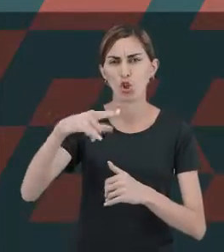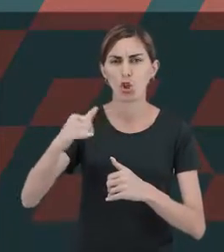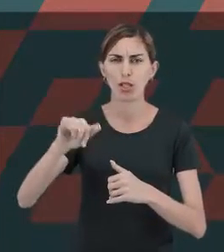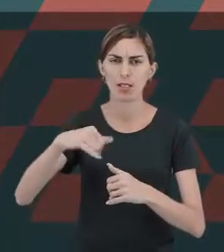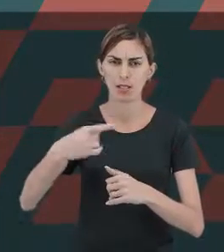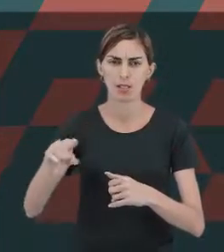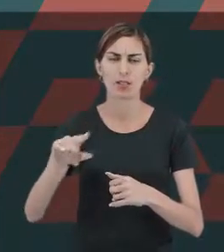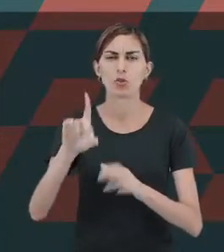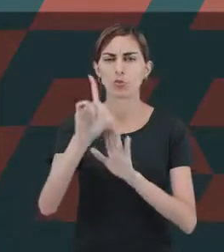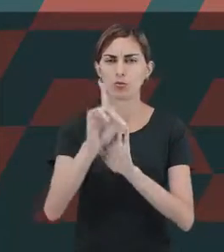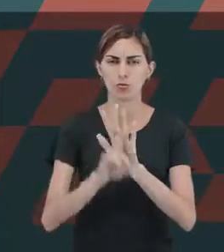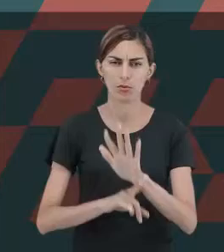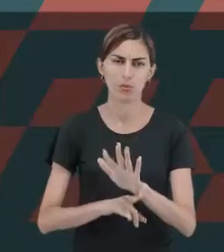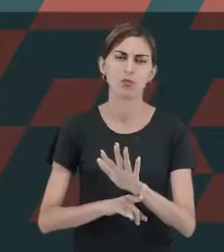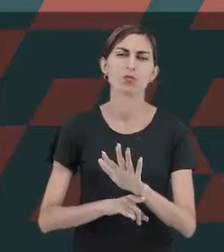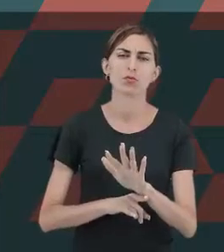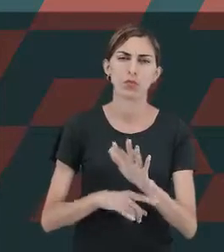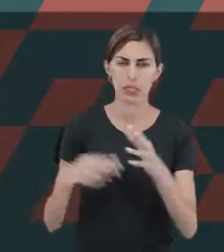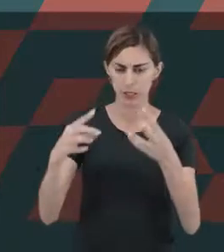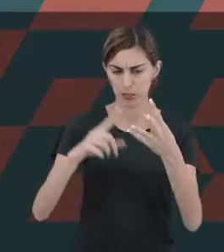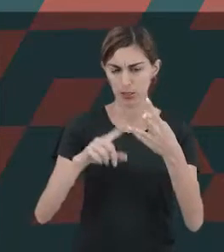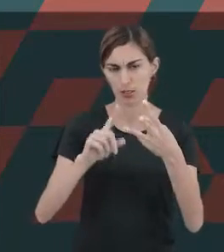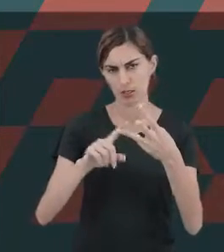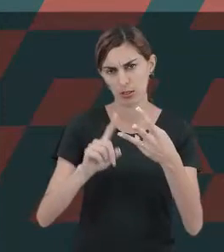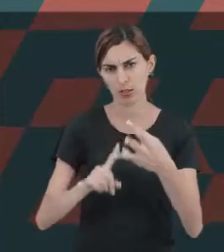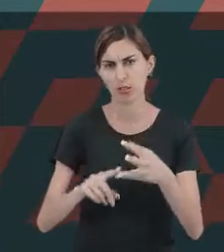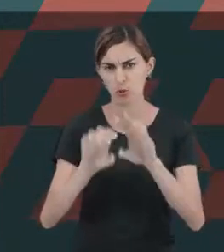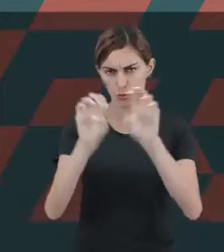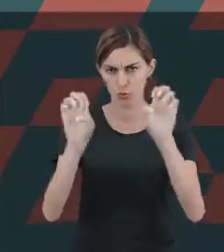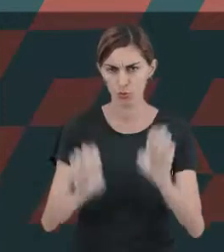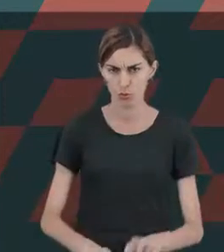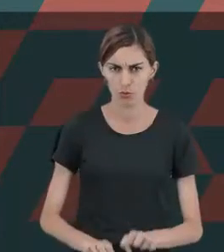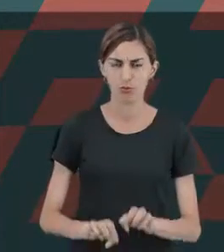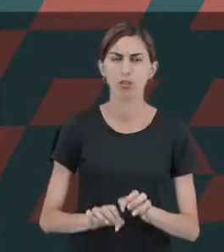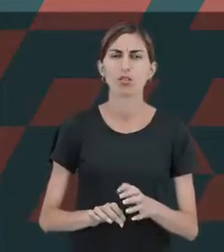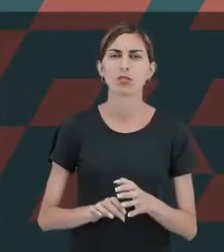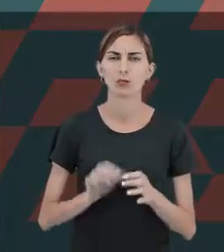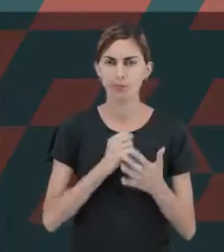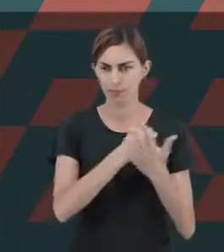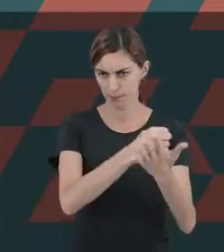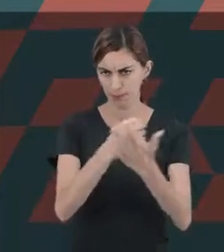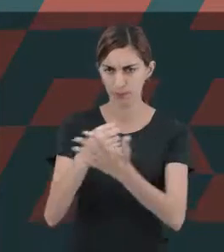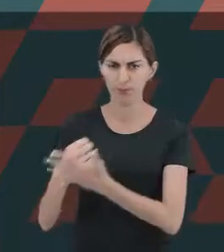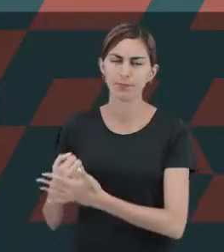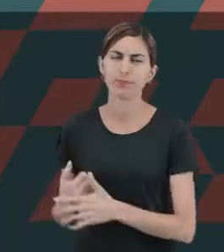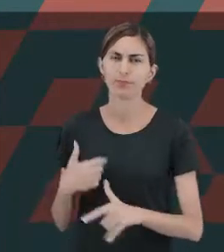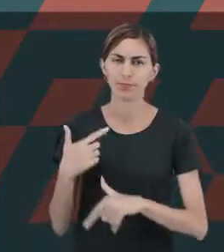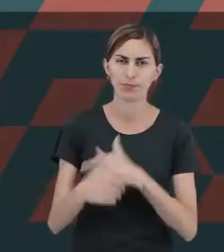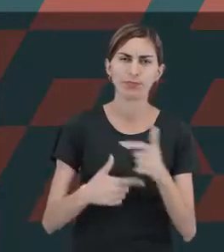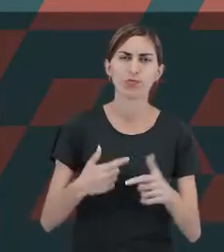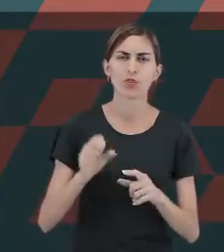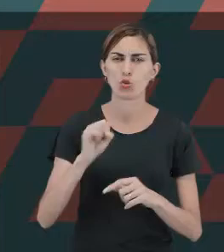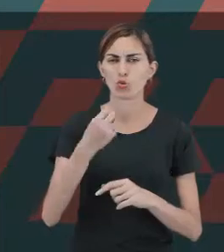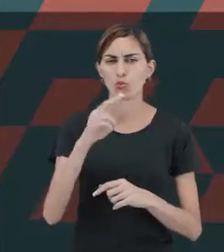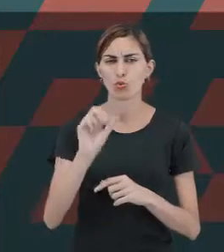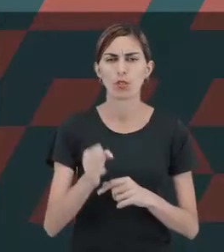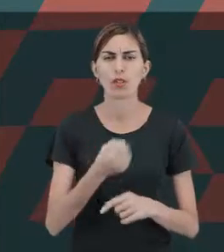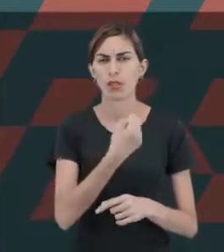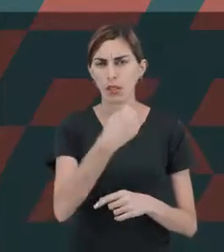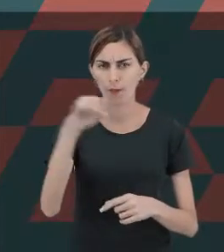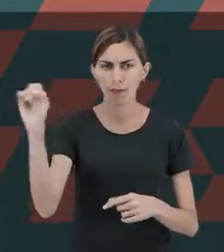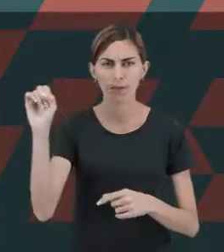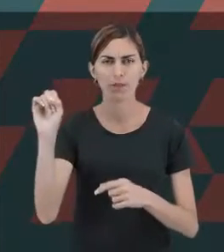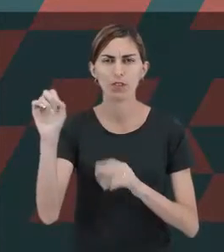direitos. Já no terceiro tópico dessa estrutura dos serviços ofertados pelo SUAS, existe a defesa